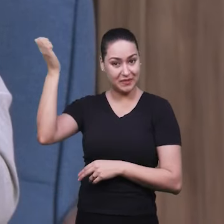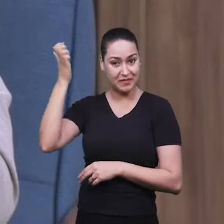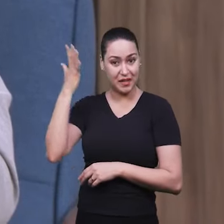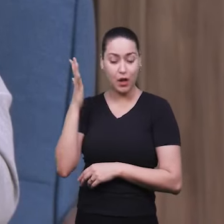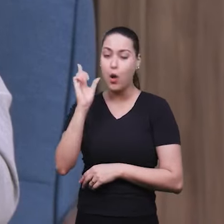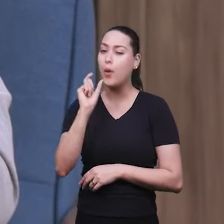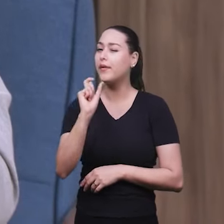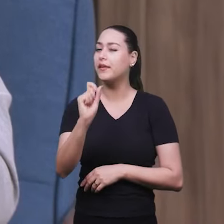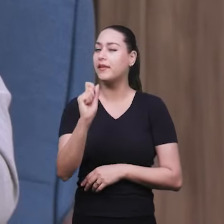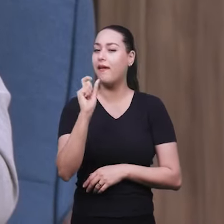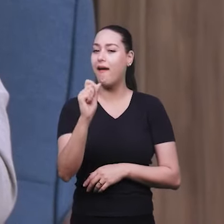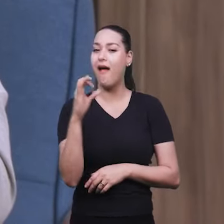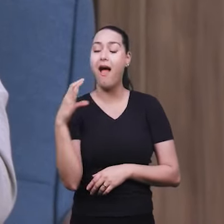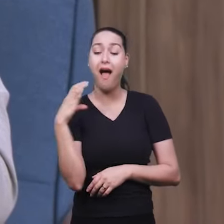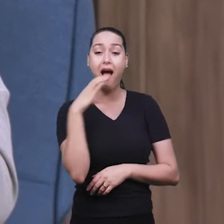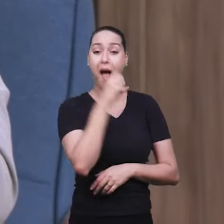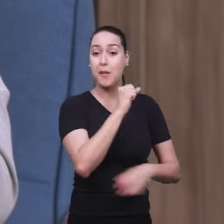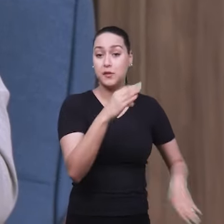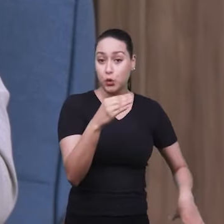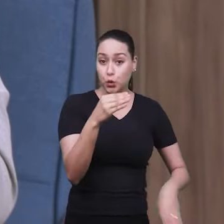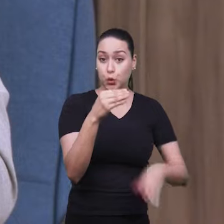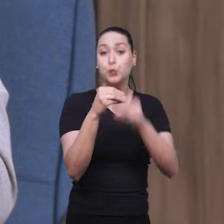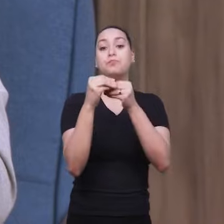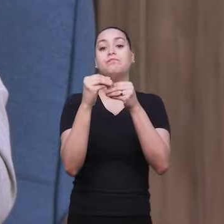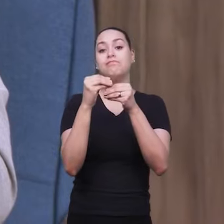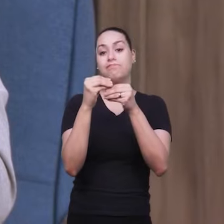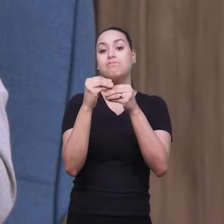fizéssemos uma leve ou uma rápida